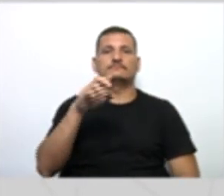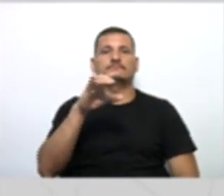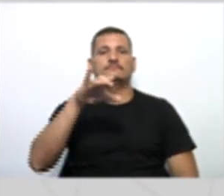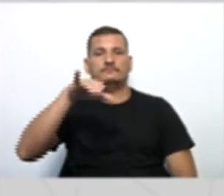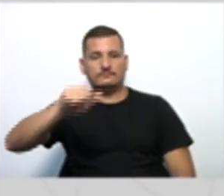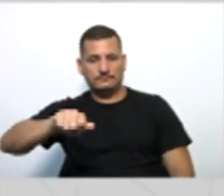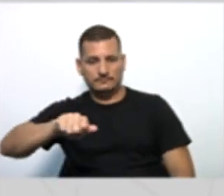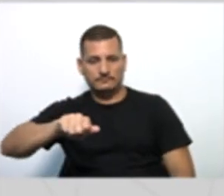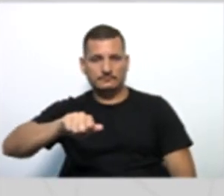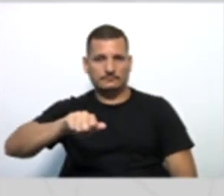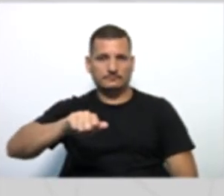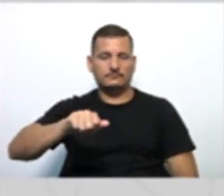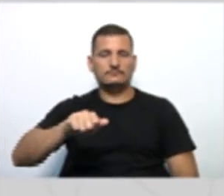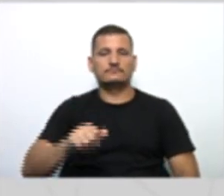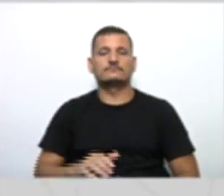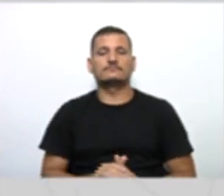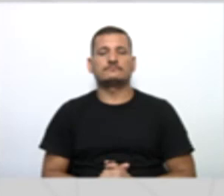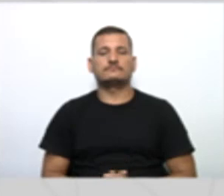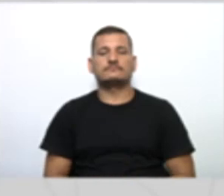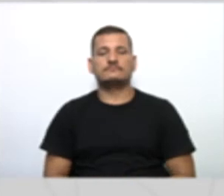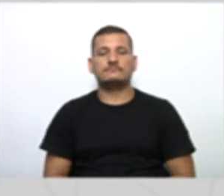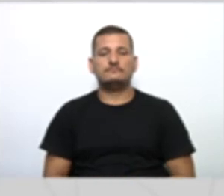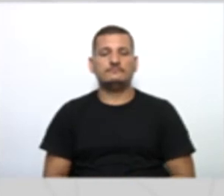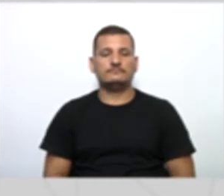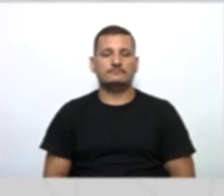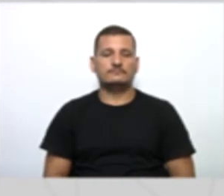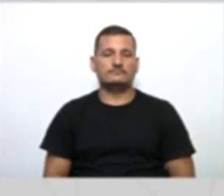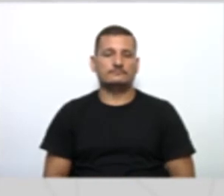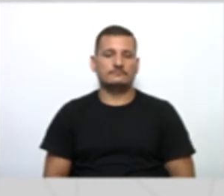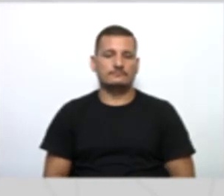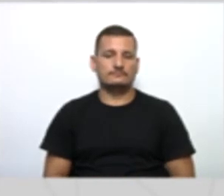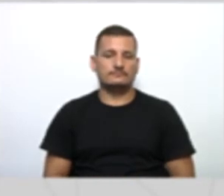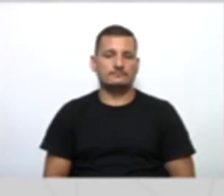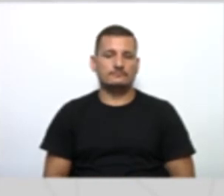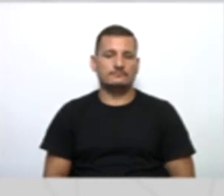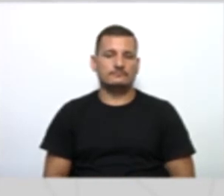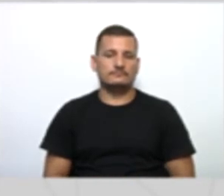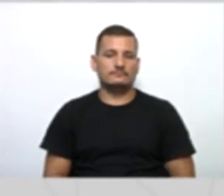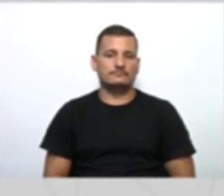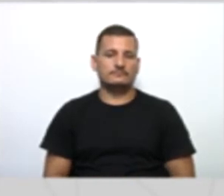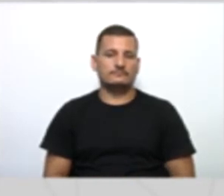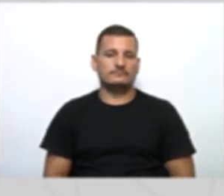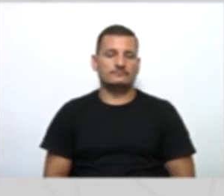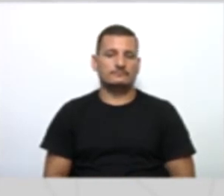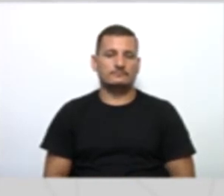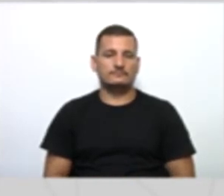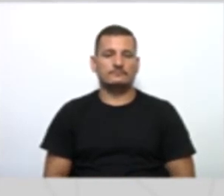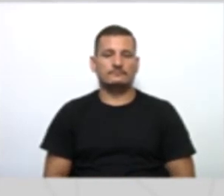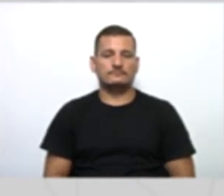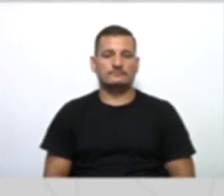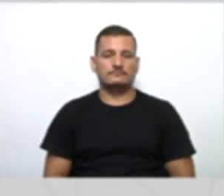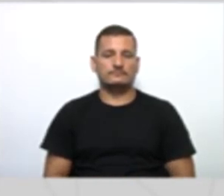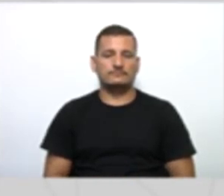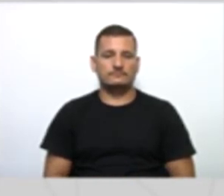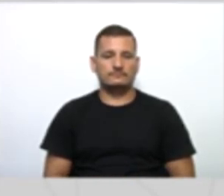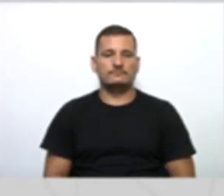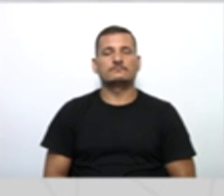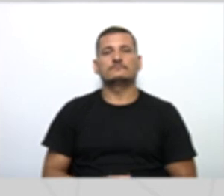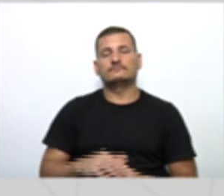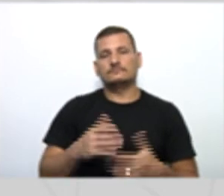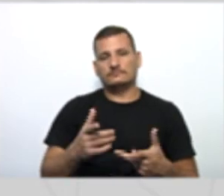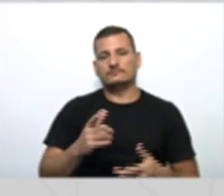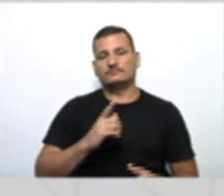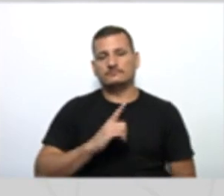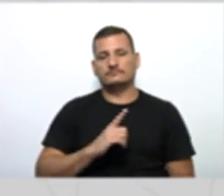elementos descritivos que eu utilizei para fundamentar o meu trabalho. Por fim, mas não menos importante,